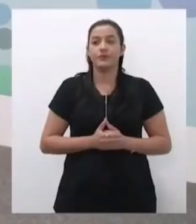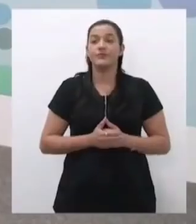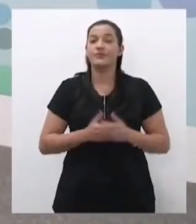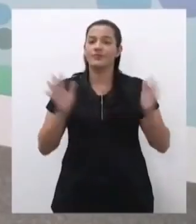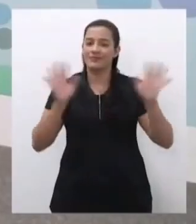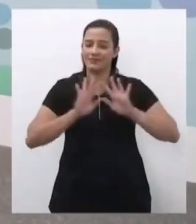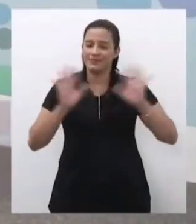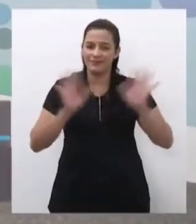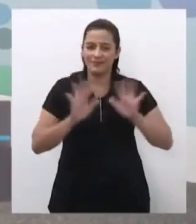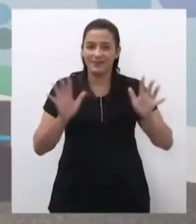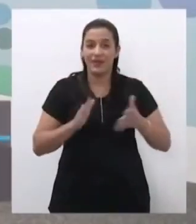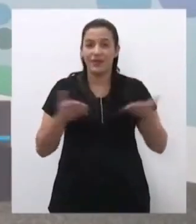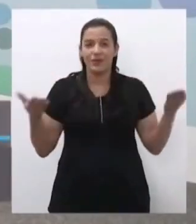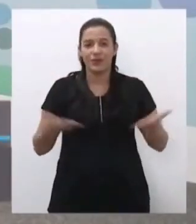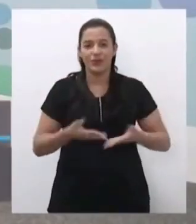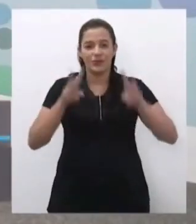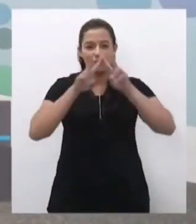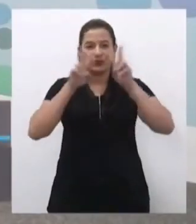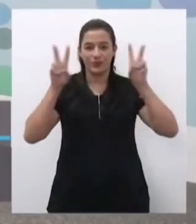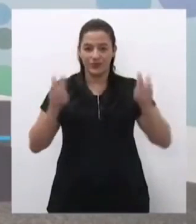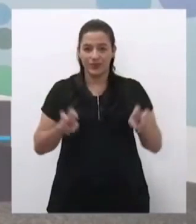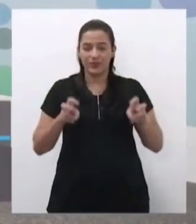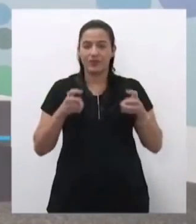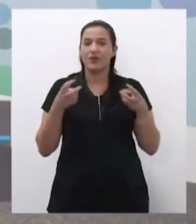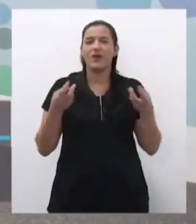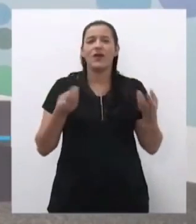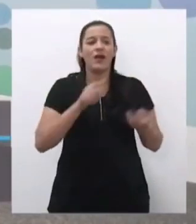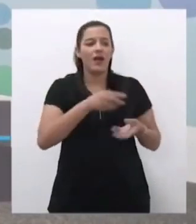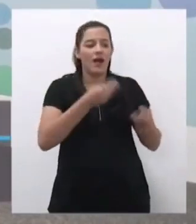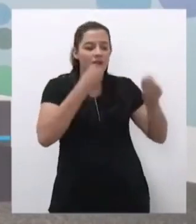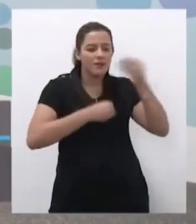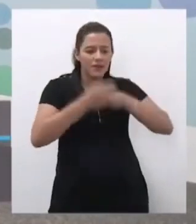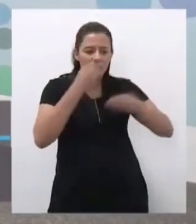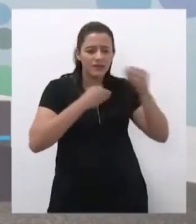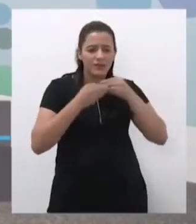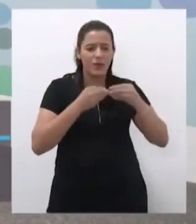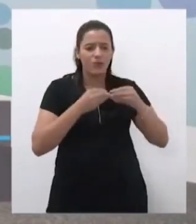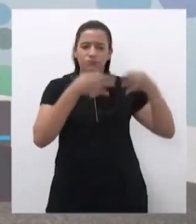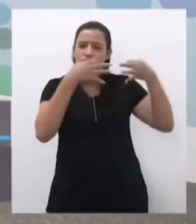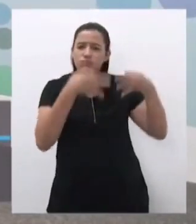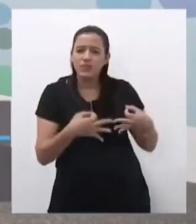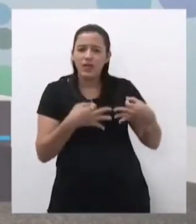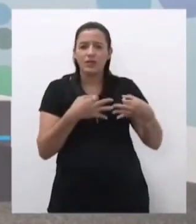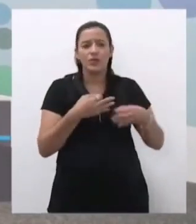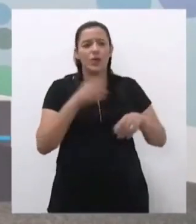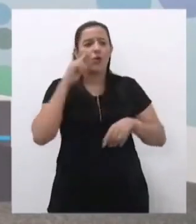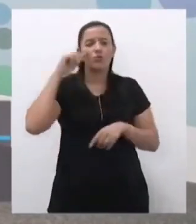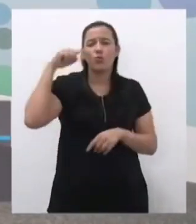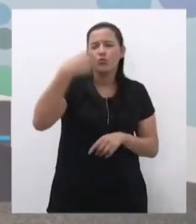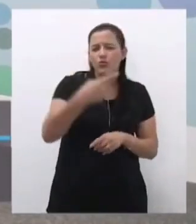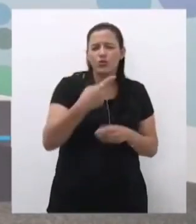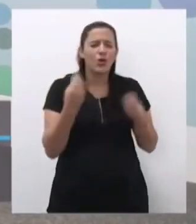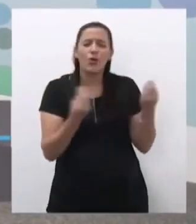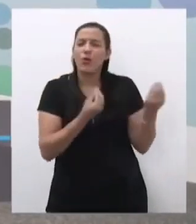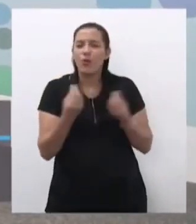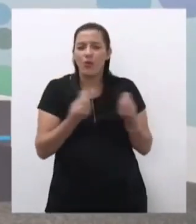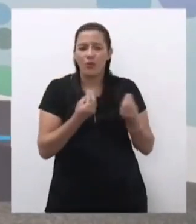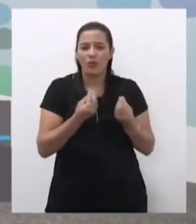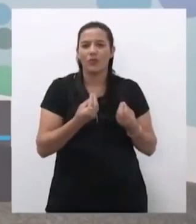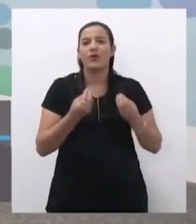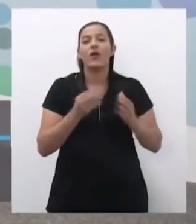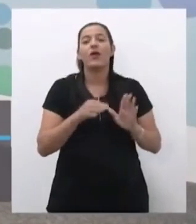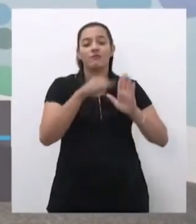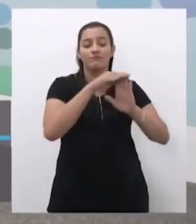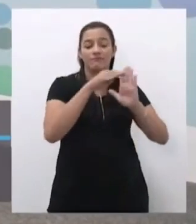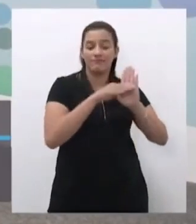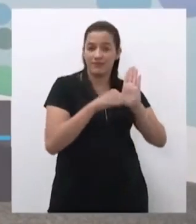Olá! Nosso tema de hoje é como manter uma alimentação saudável na sua rotina. E quem vai nos ajudar é o Guia